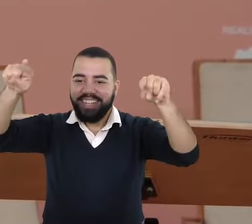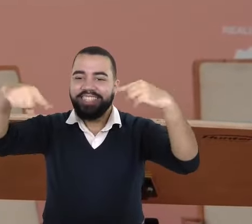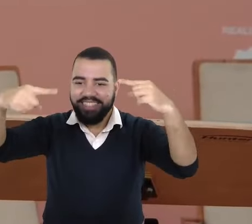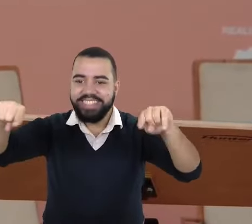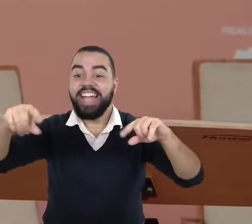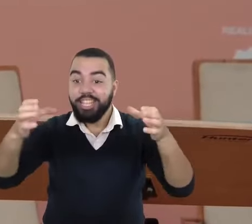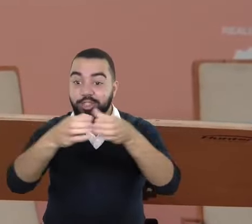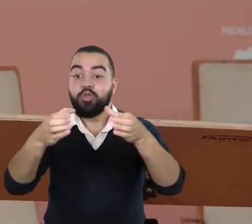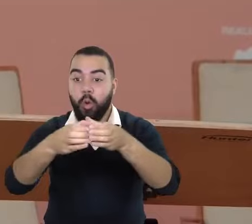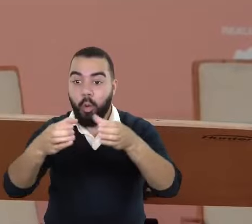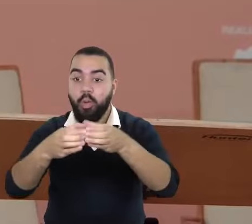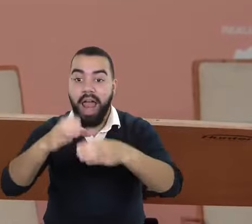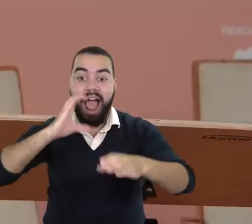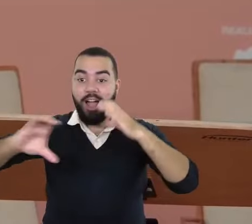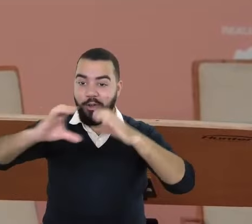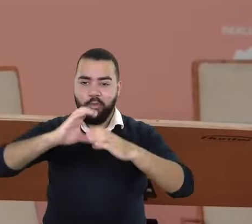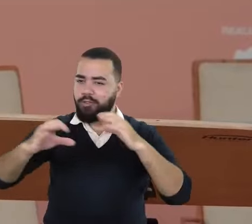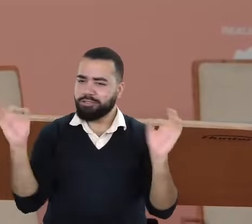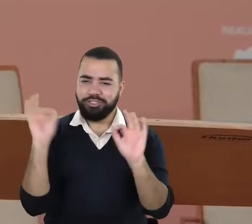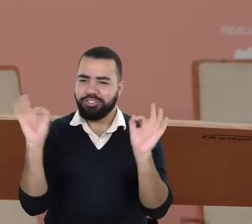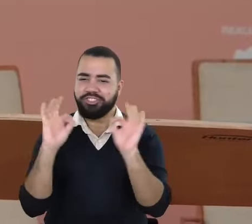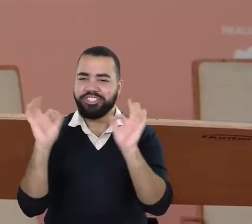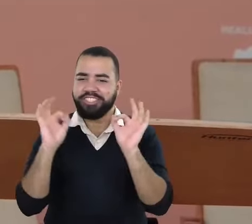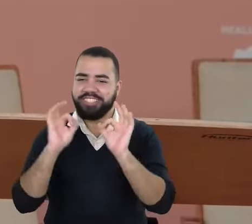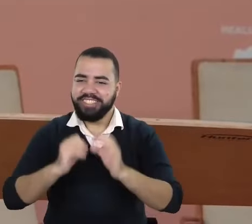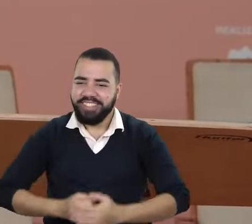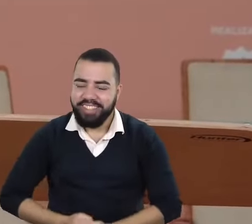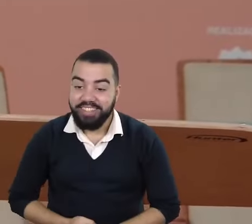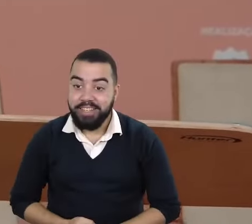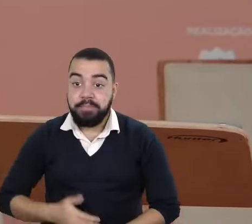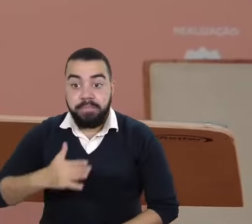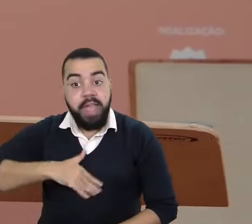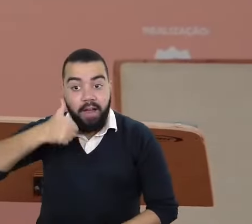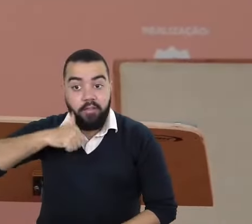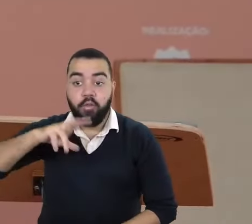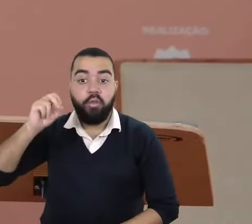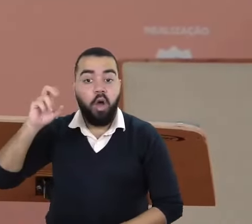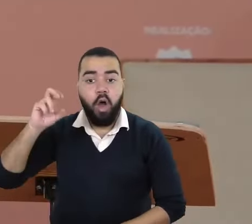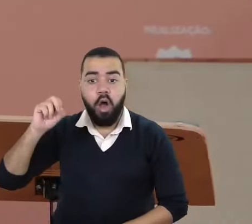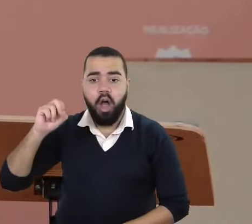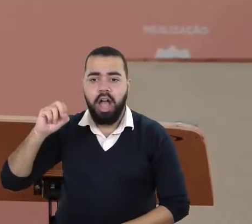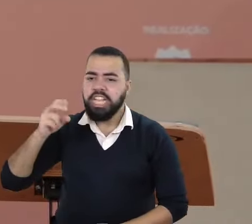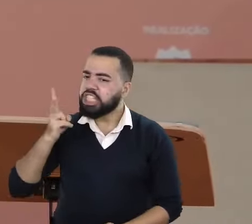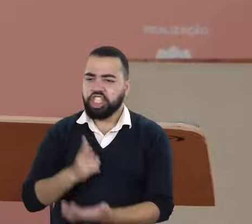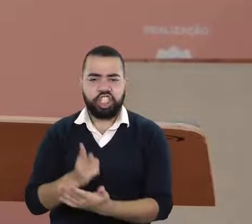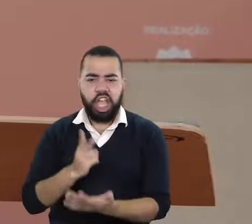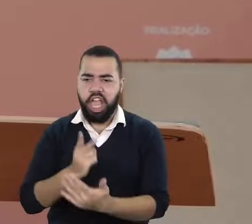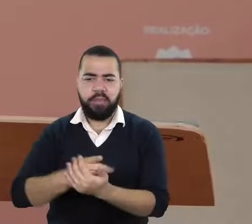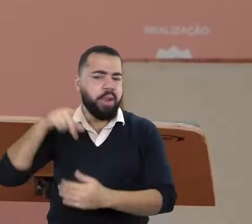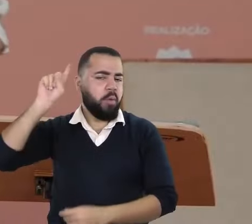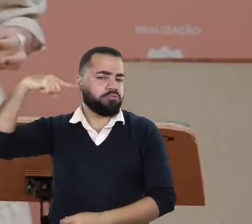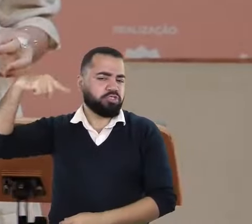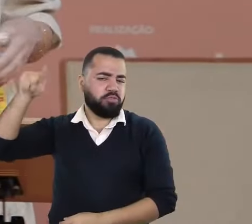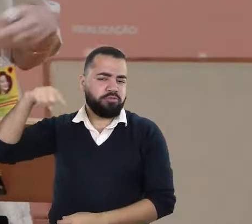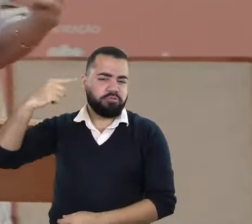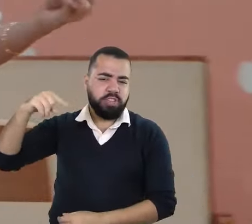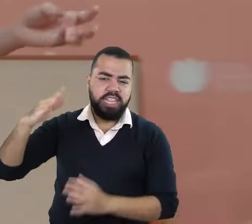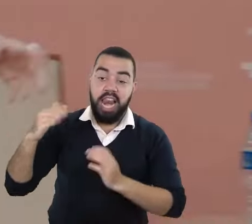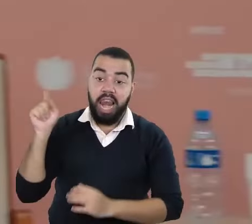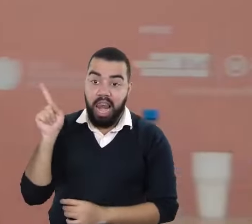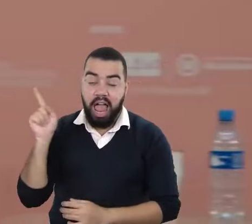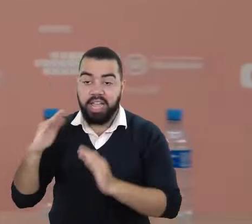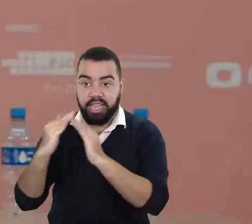maestra de coral, de orquestra. Chique é rimo, né? Vocês não acham chique? E minha avó sempre com música lá em casa. Lá em casa todo mundo é músico,